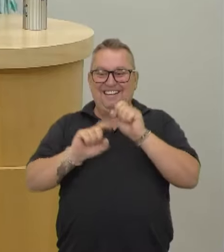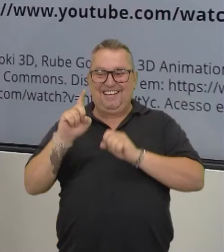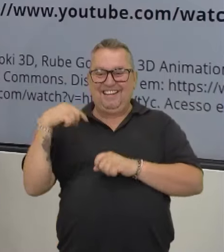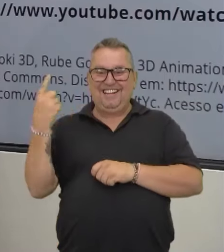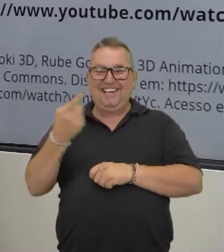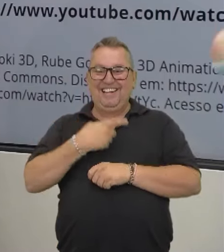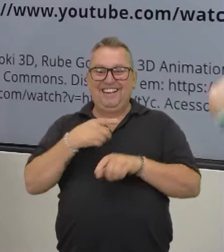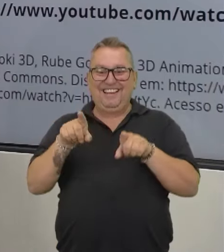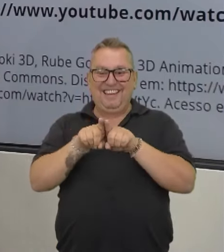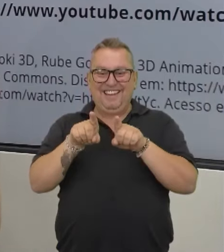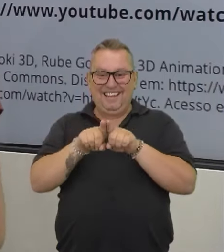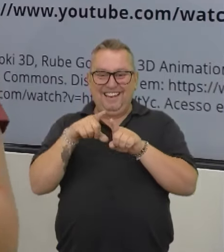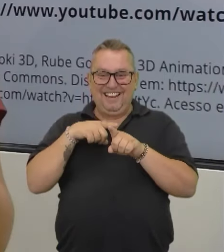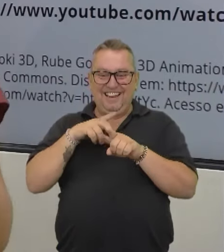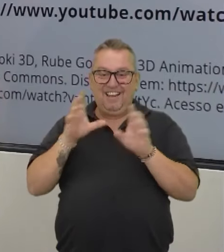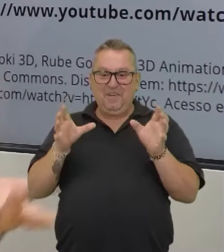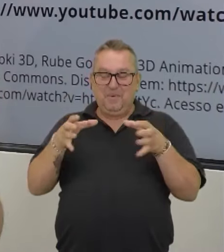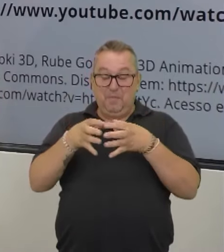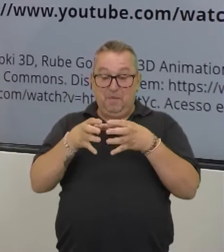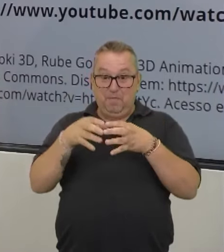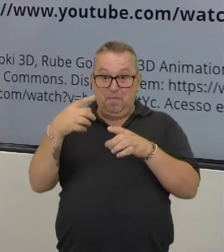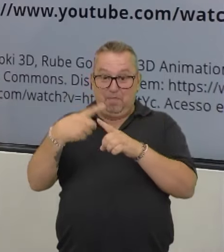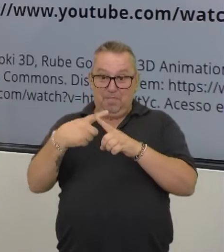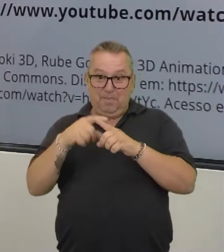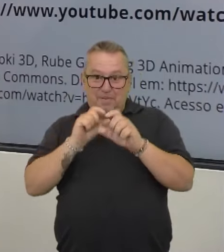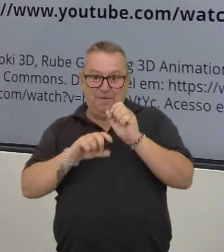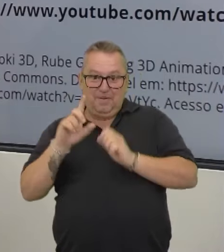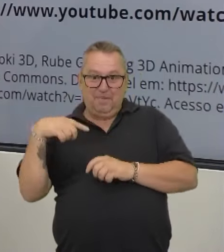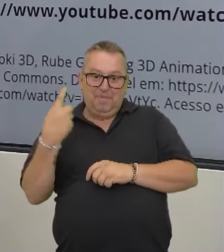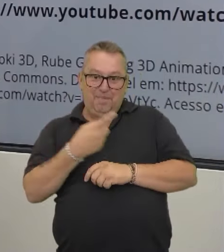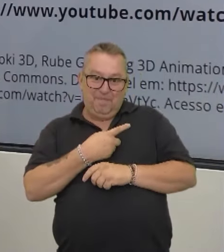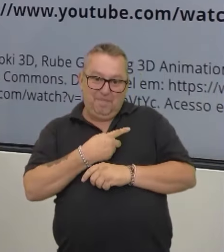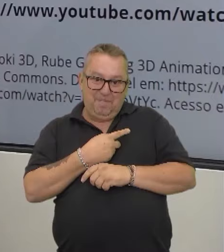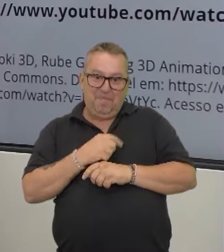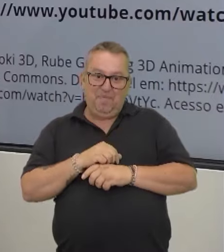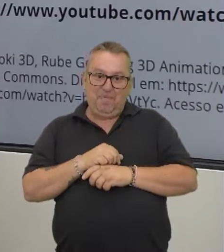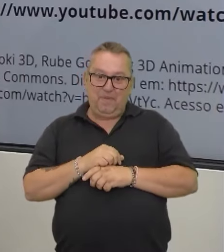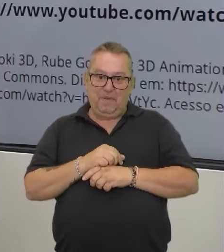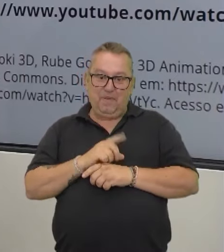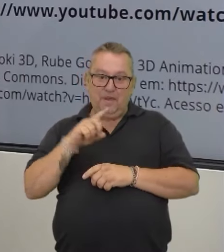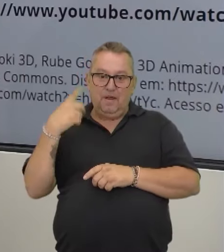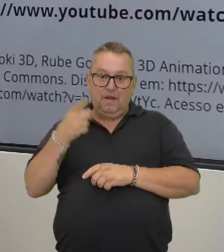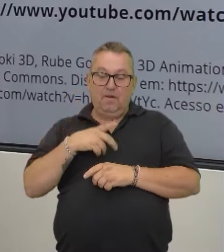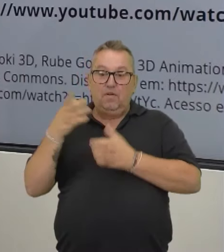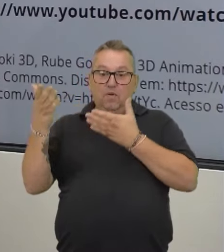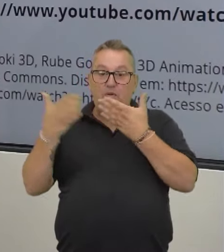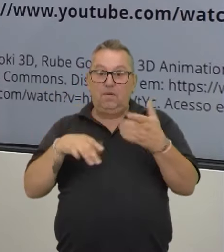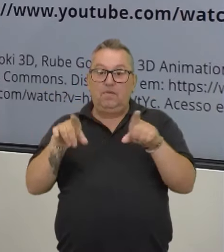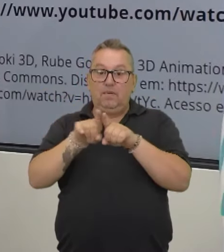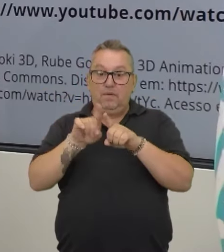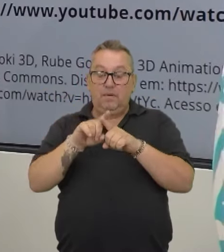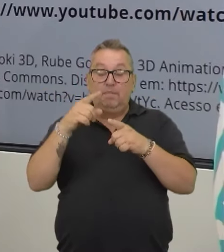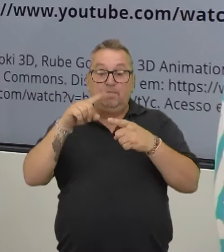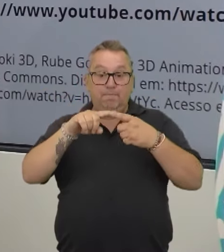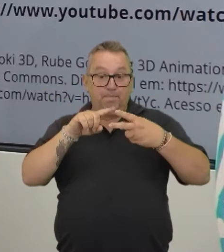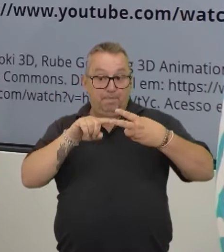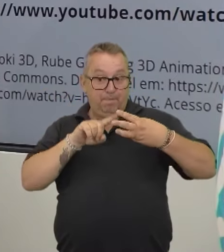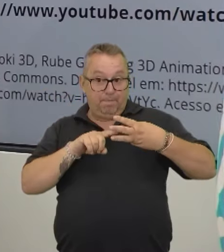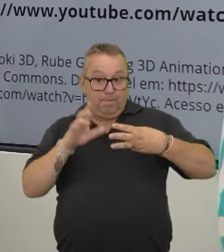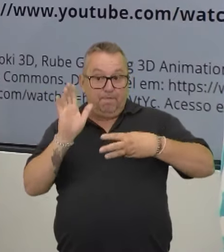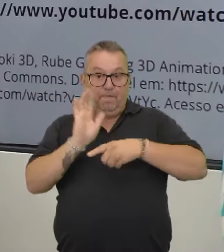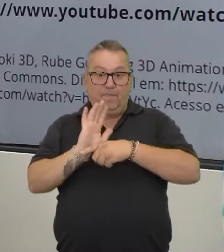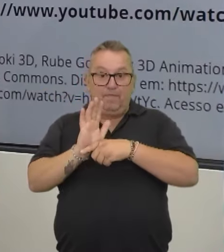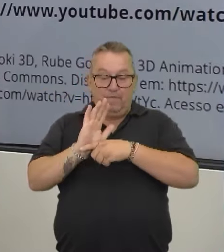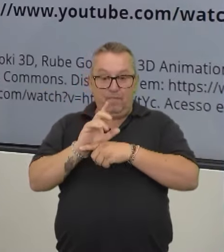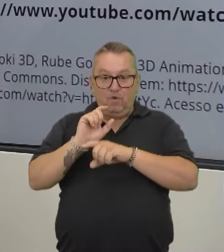pra gente, enquanto a gente leva bronca daqui, porque, né, é a gente. a gente trouxe para vocês 3 vídeos, né, sobre